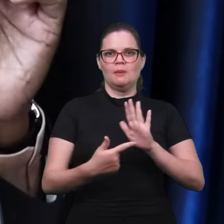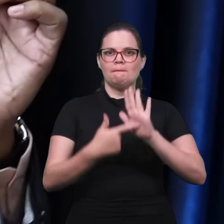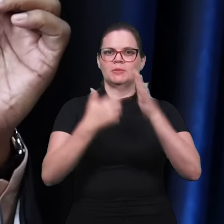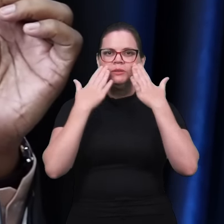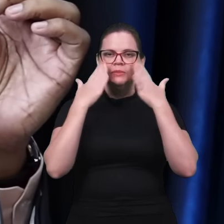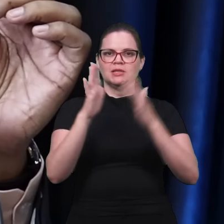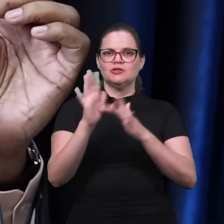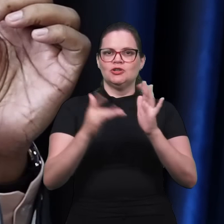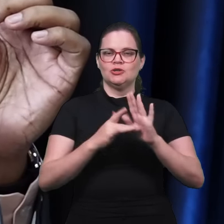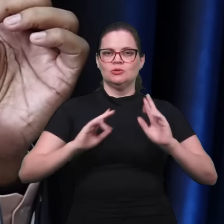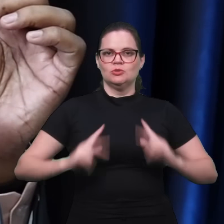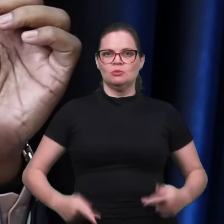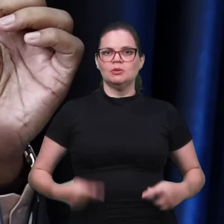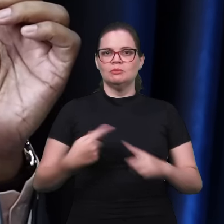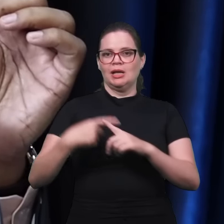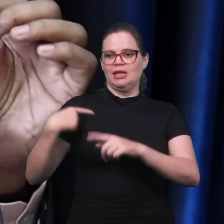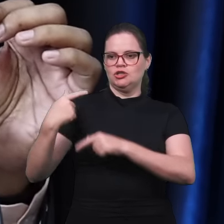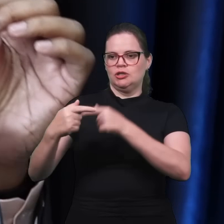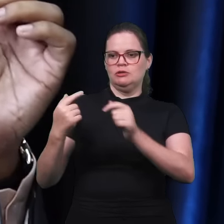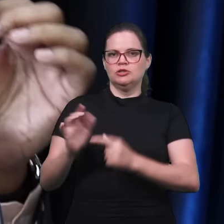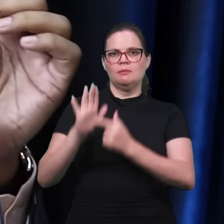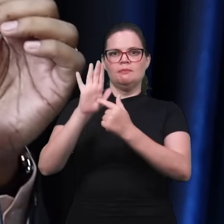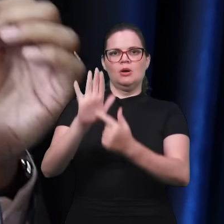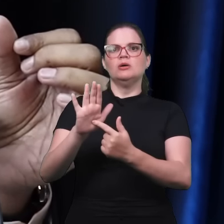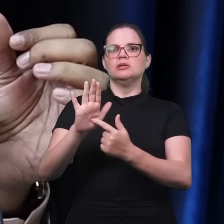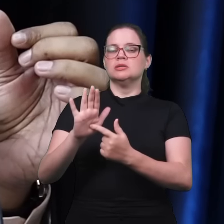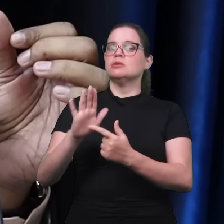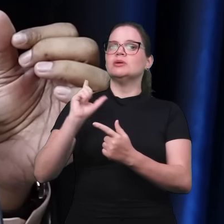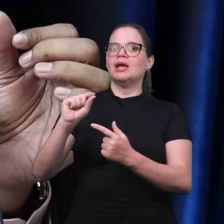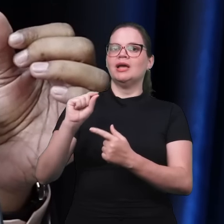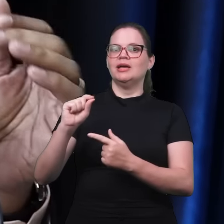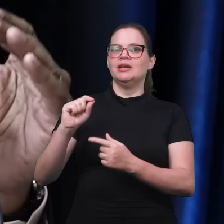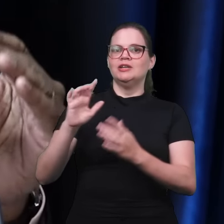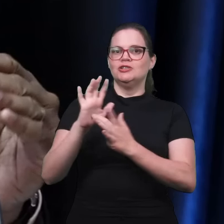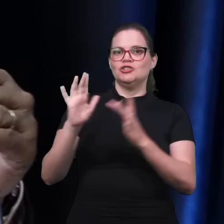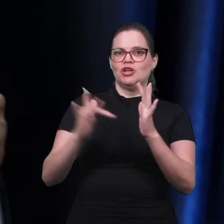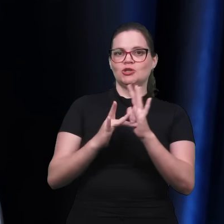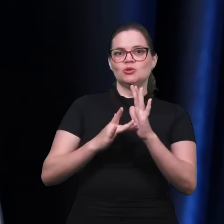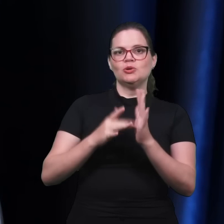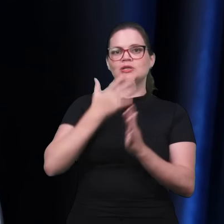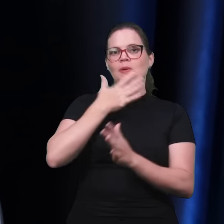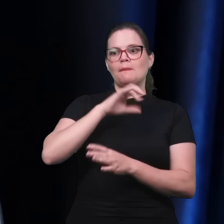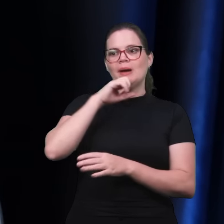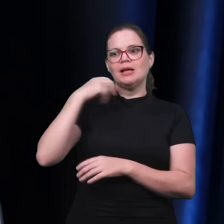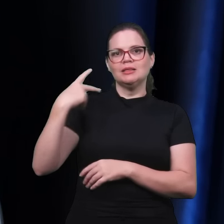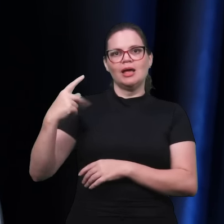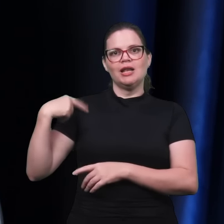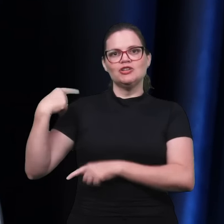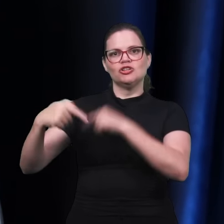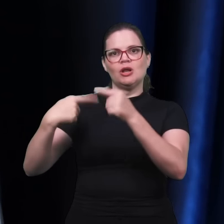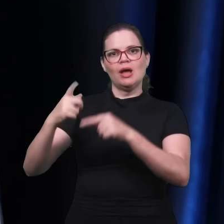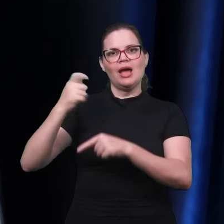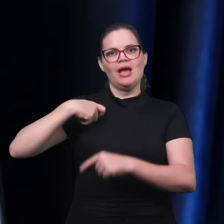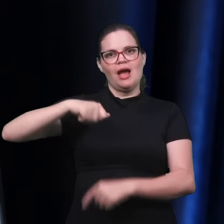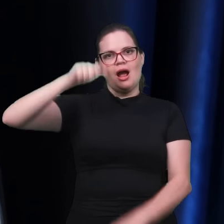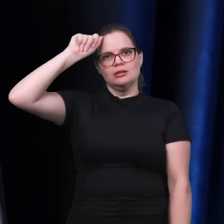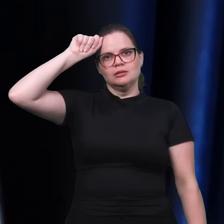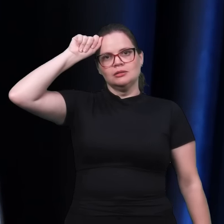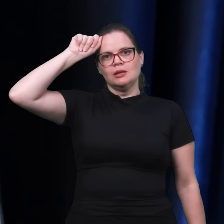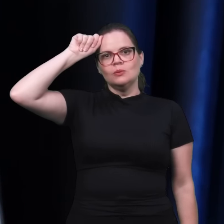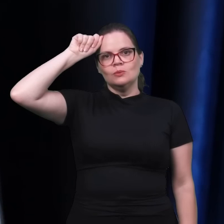na genealogia, ele apresenta Jesus filho de Adão, né? Mostrando, ele já